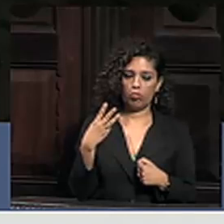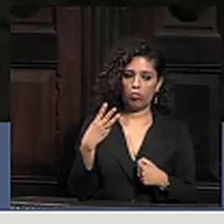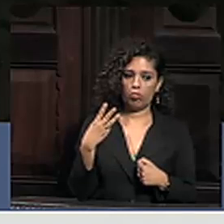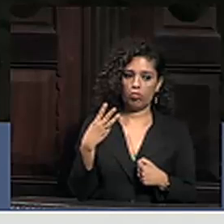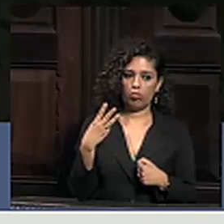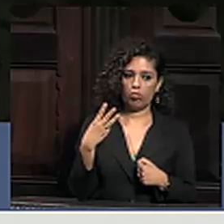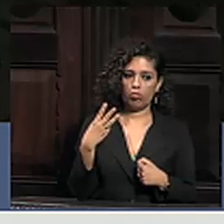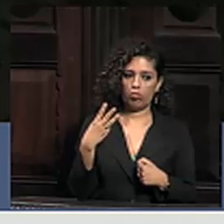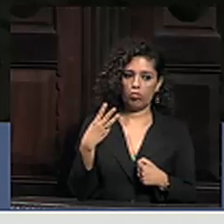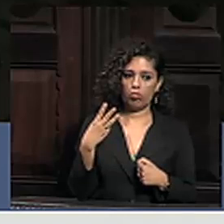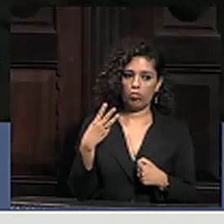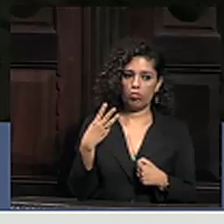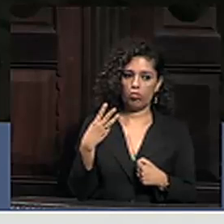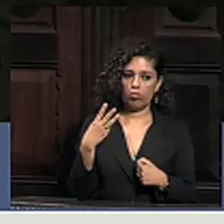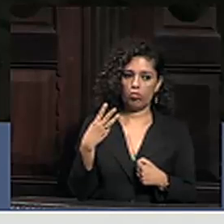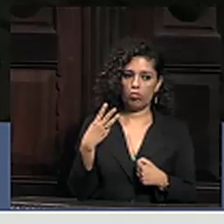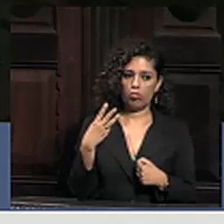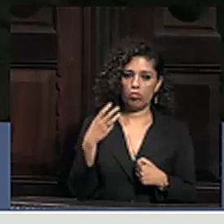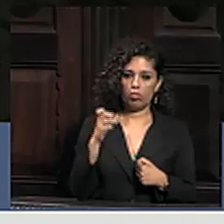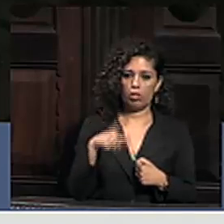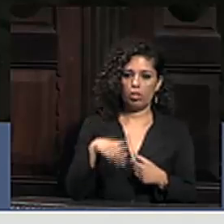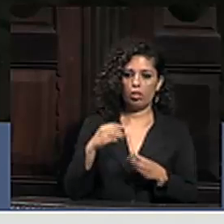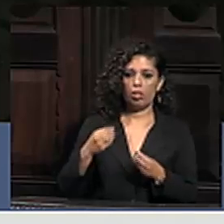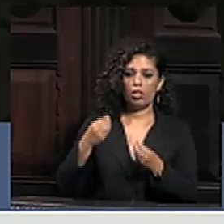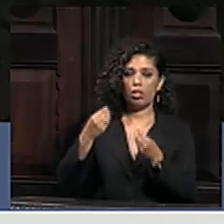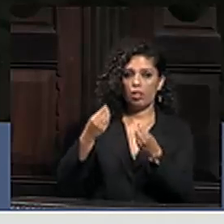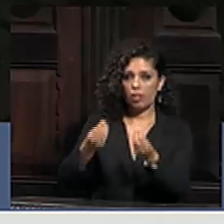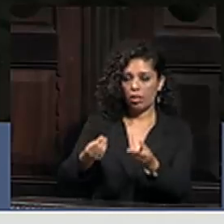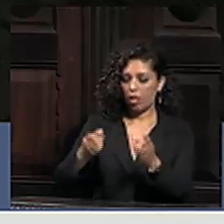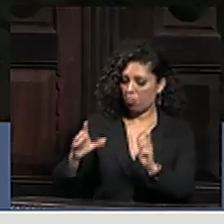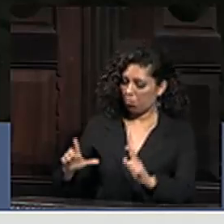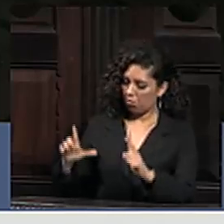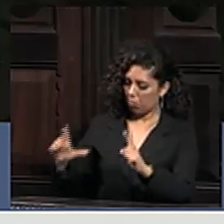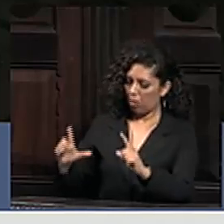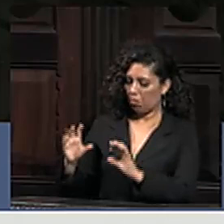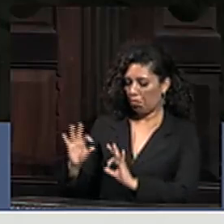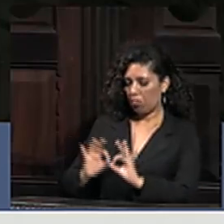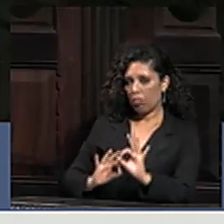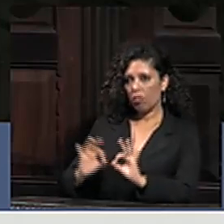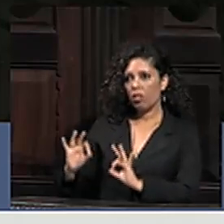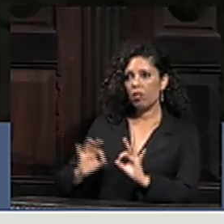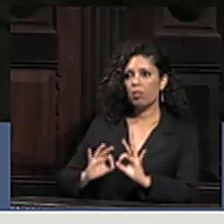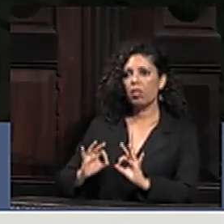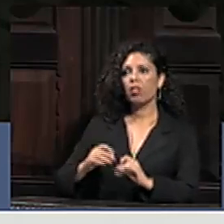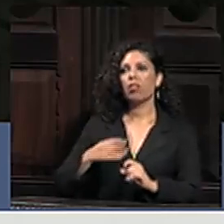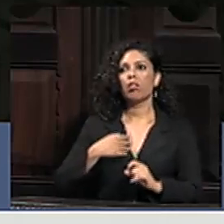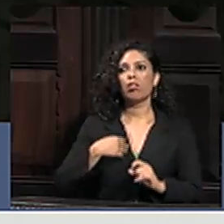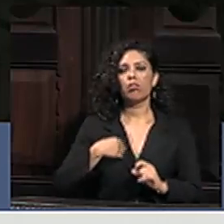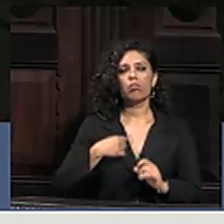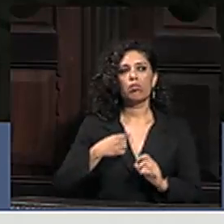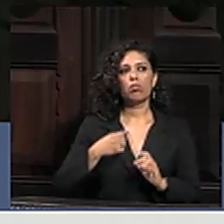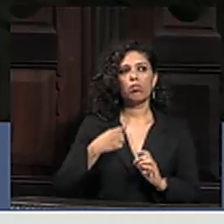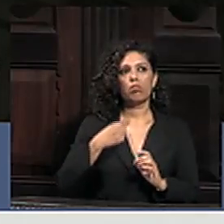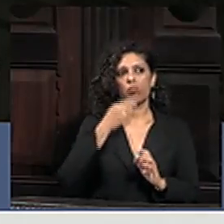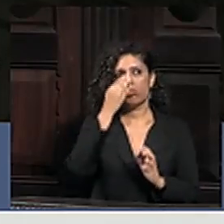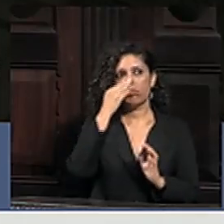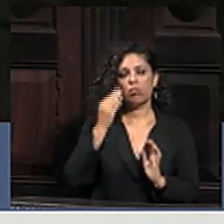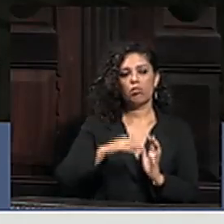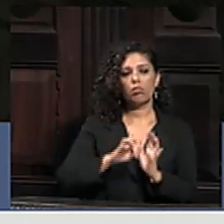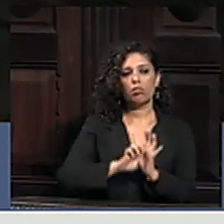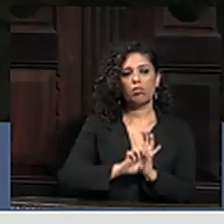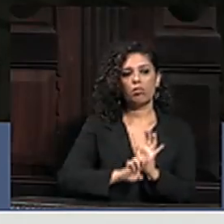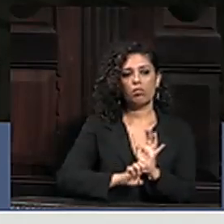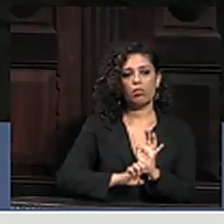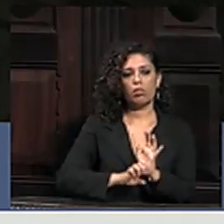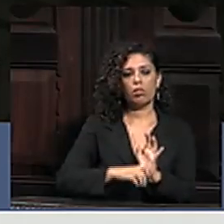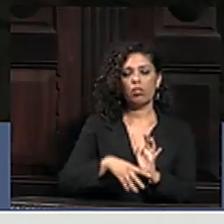que seria da confecção do diploma. Também rejeito a emenda. A quarta